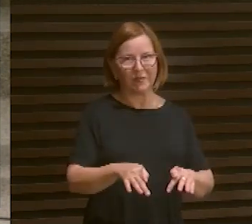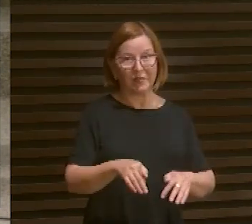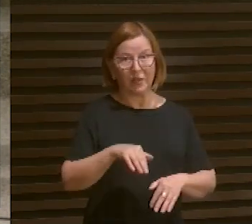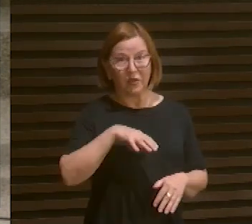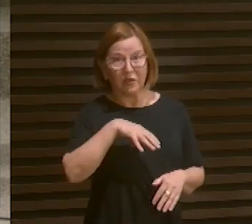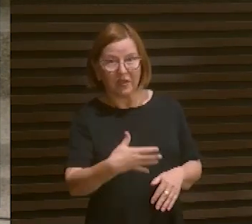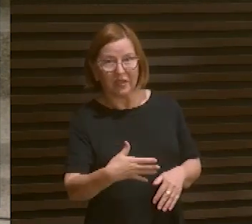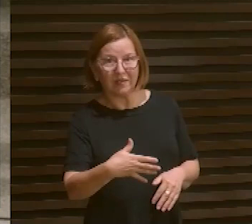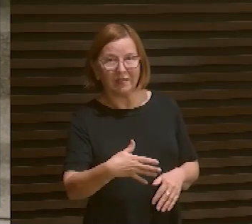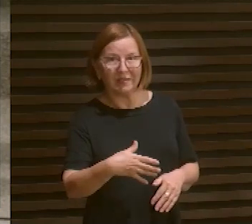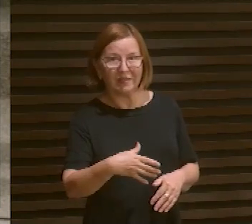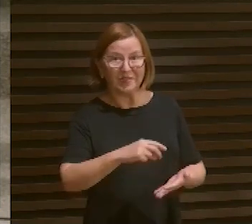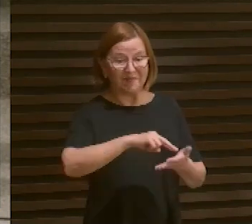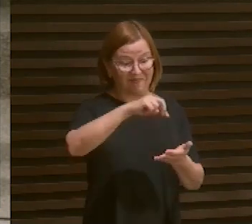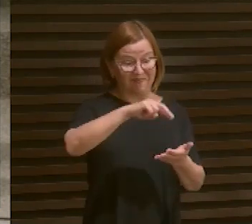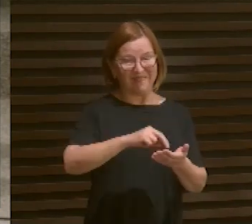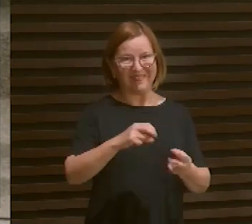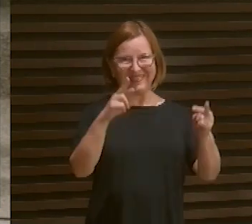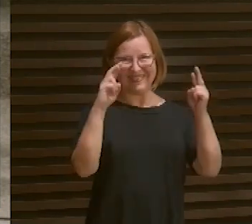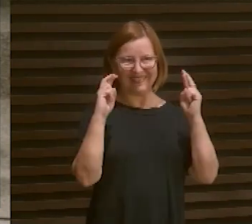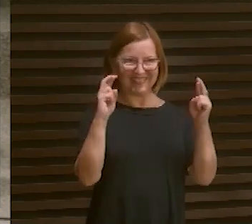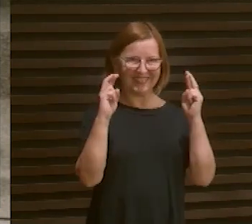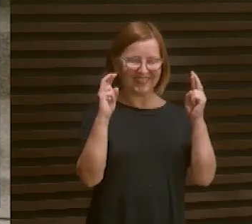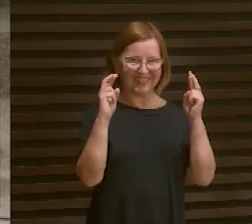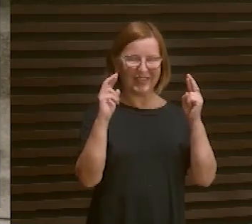a exultação da esperança.